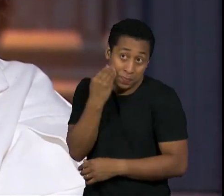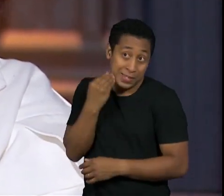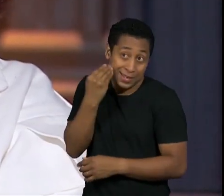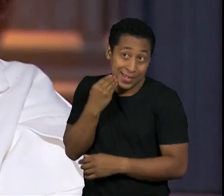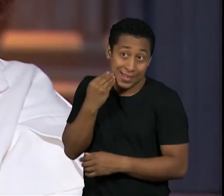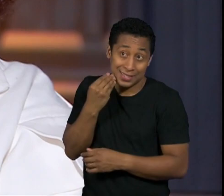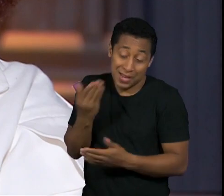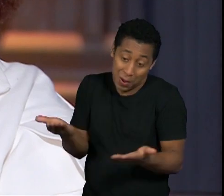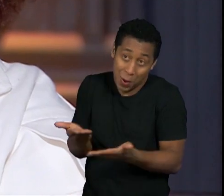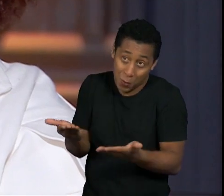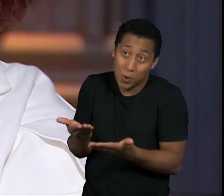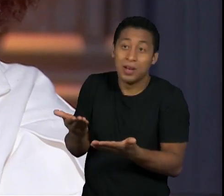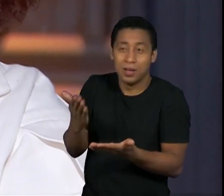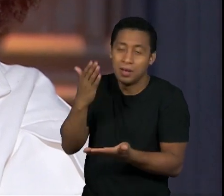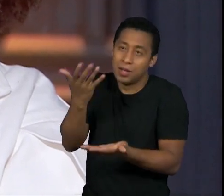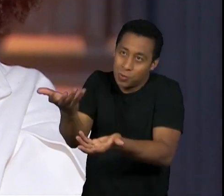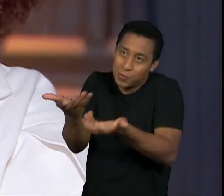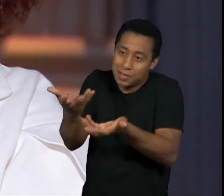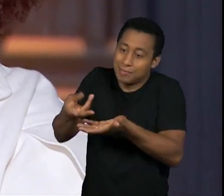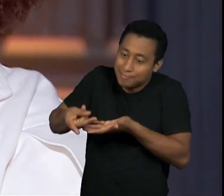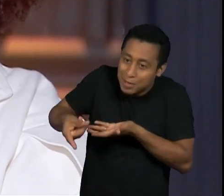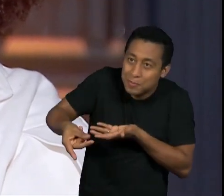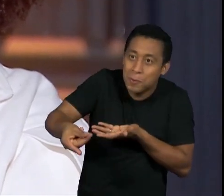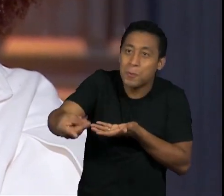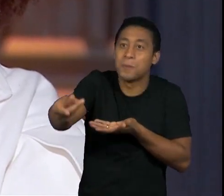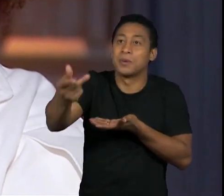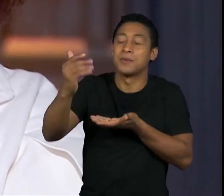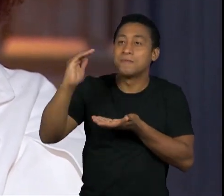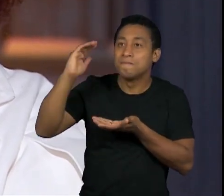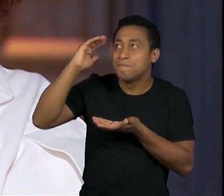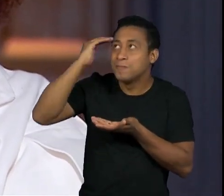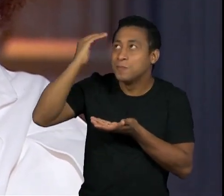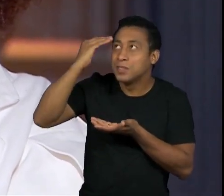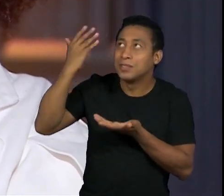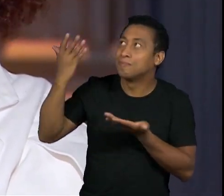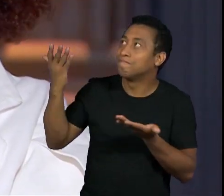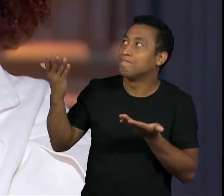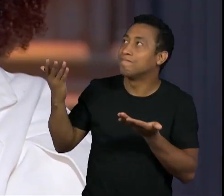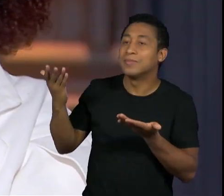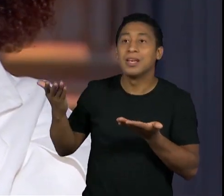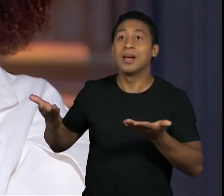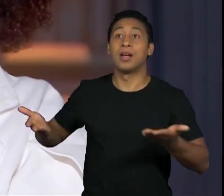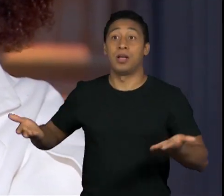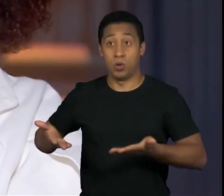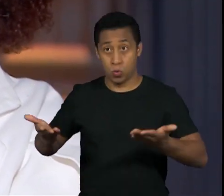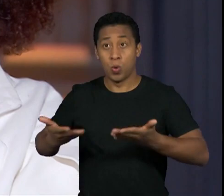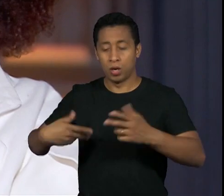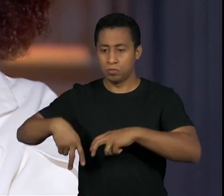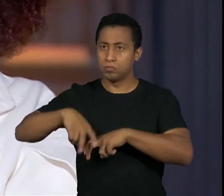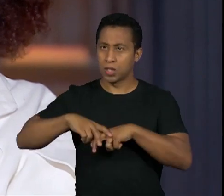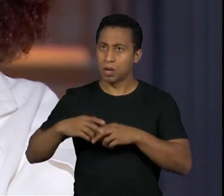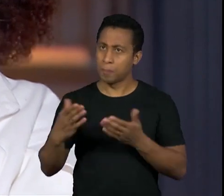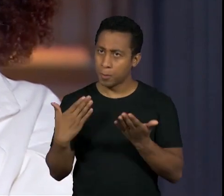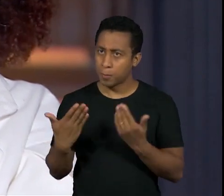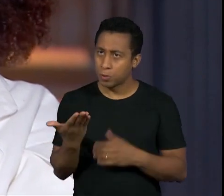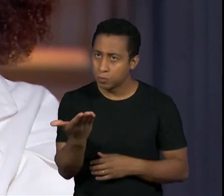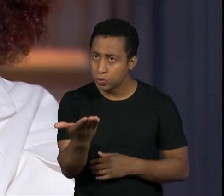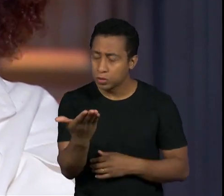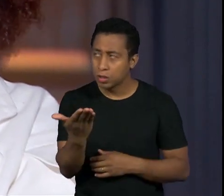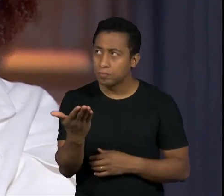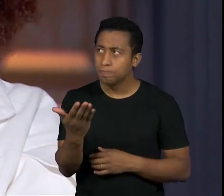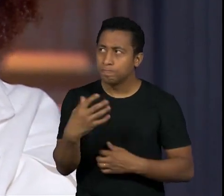recente e duradoura, né? É uma vida que me faz compreender, especialmente agora, nesse exato tempo e espaço, que existe algo